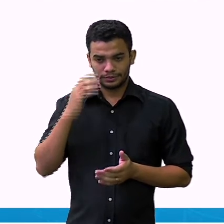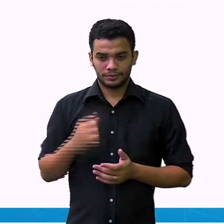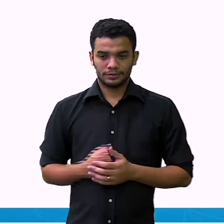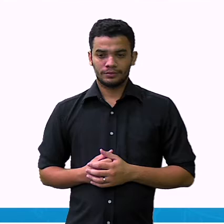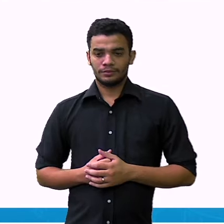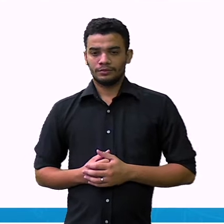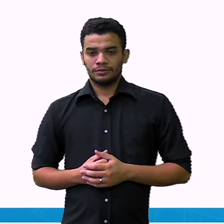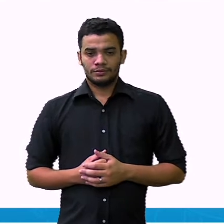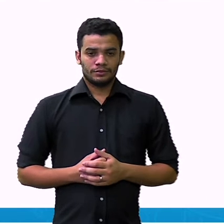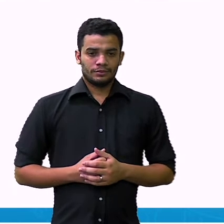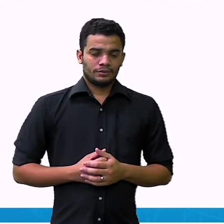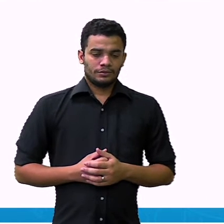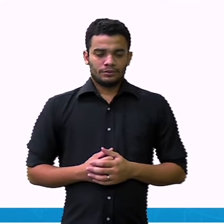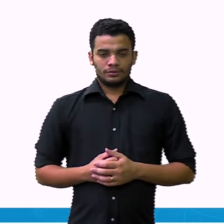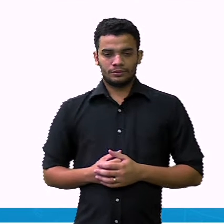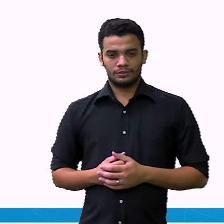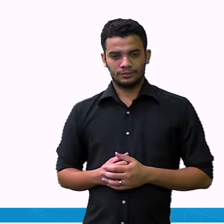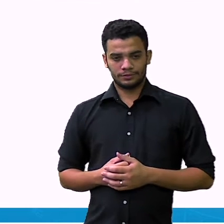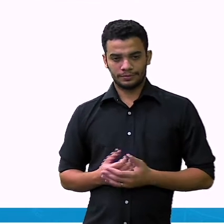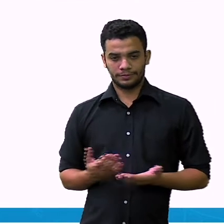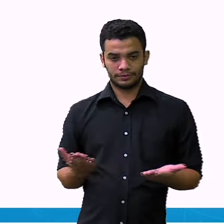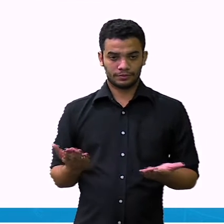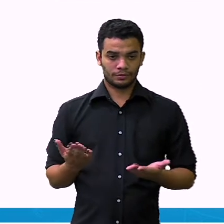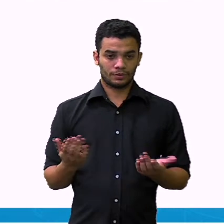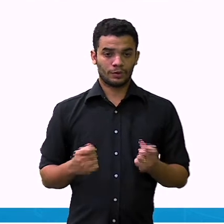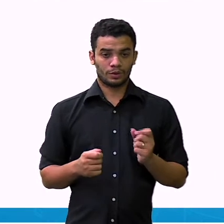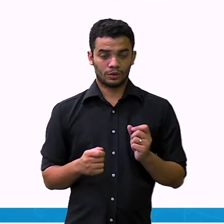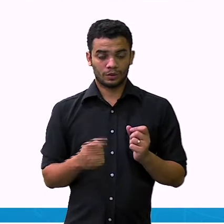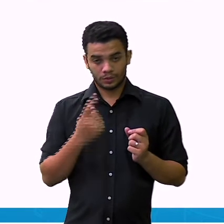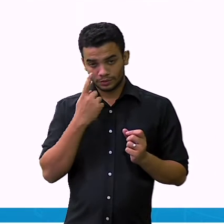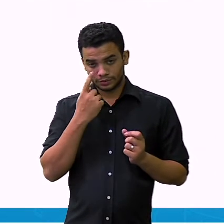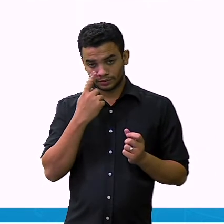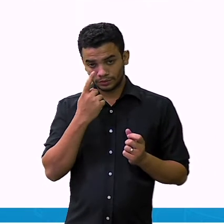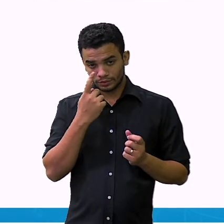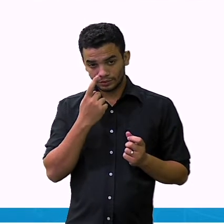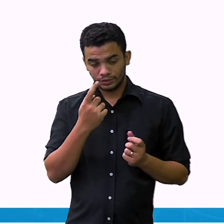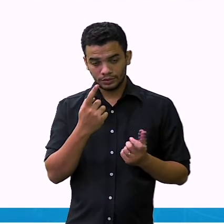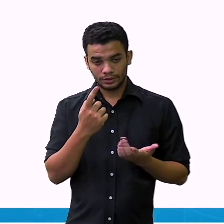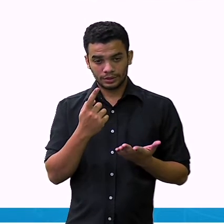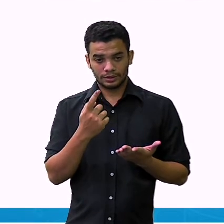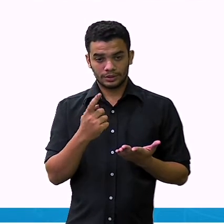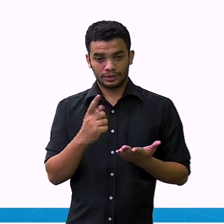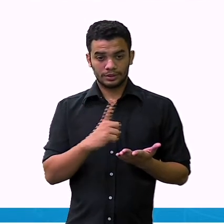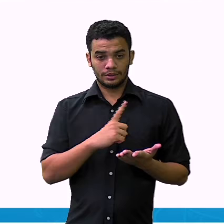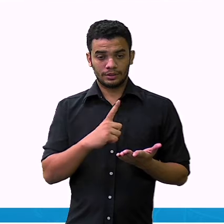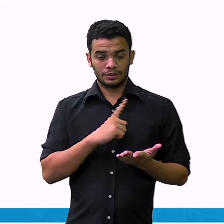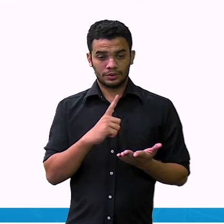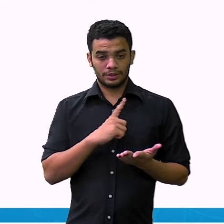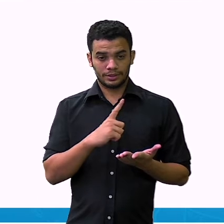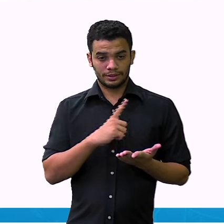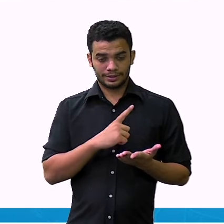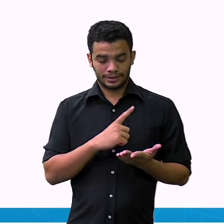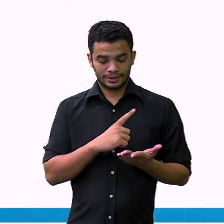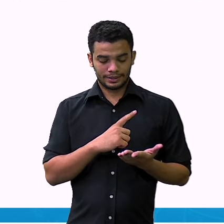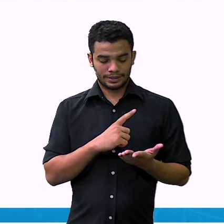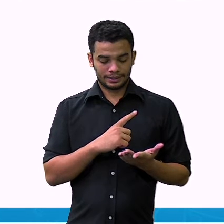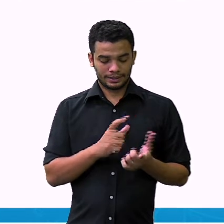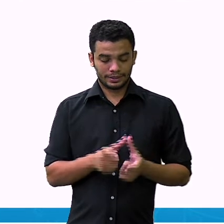diferença. Então, qual a diferença de quantidade entre garrafa e